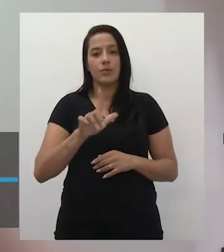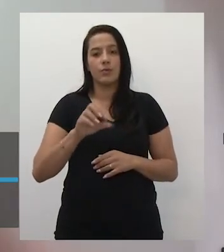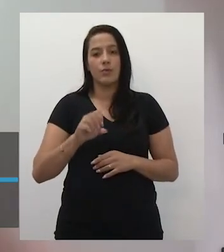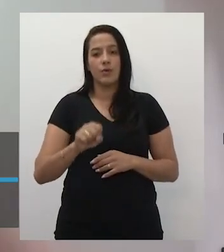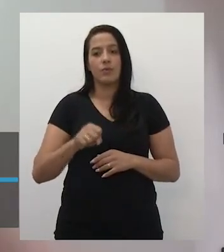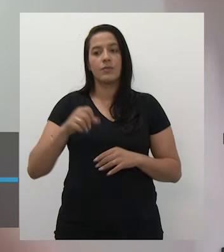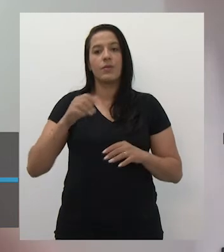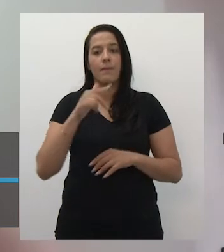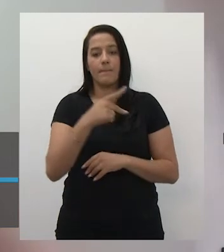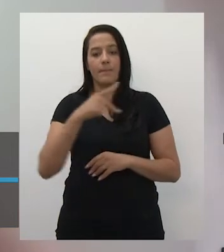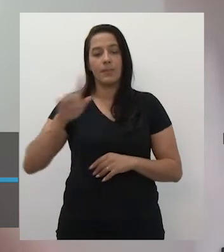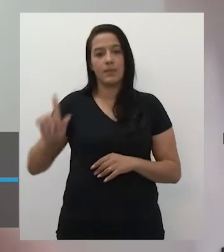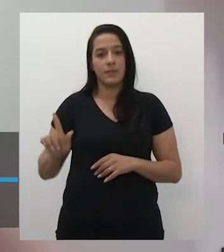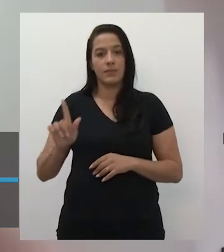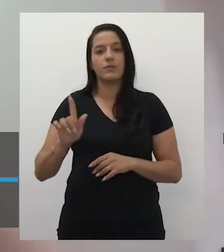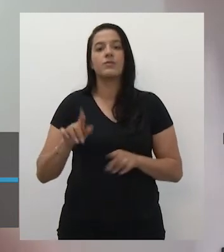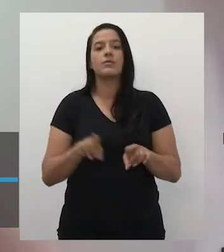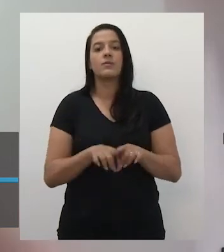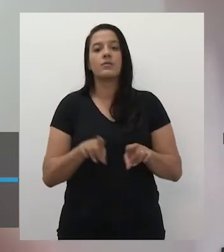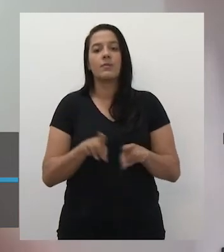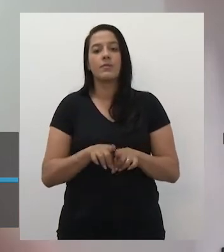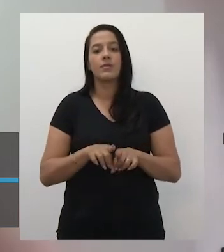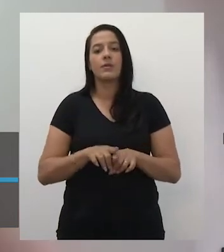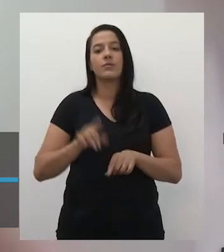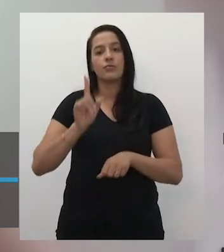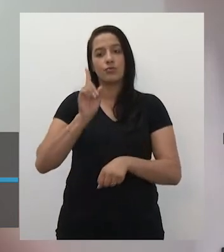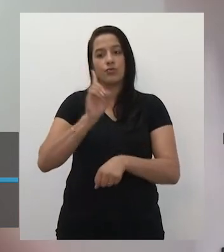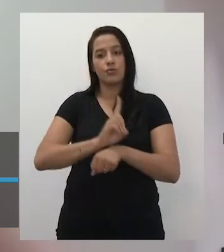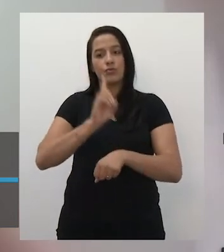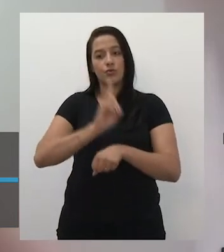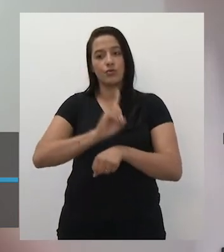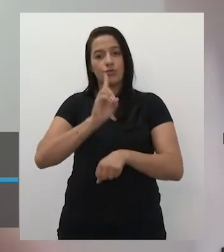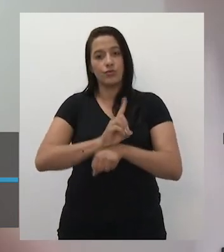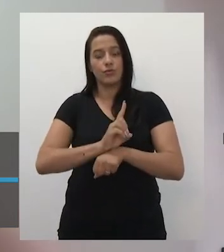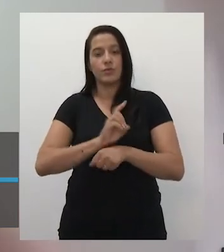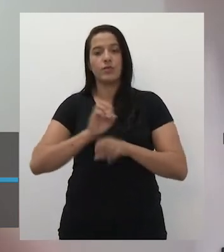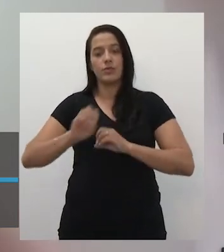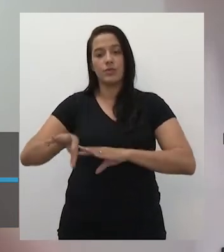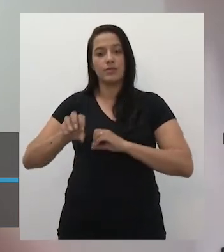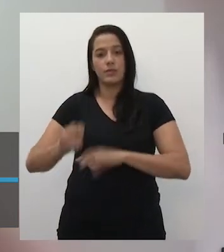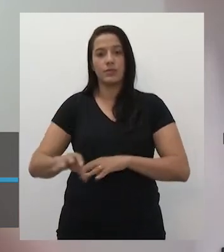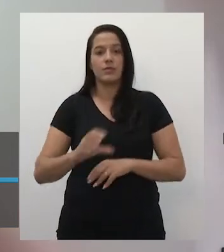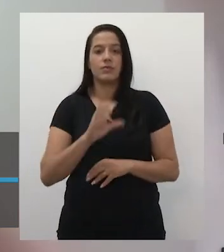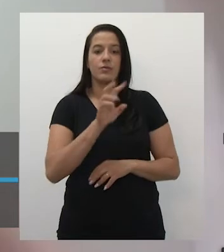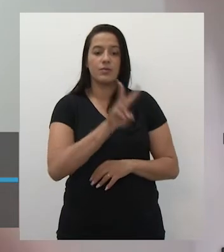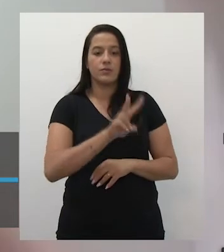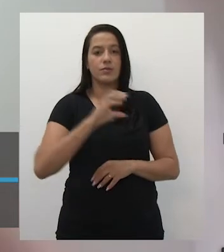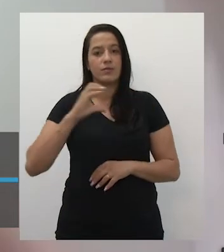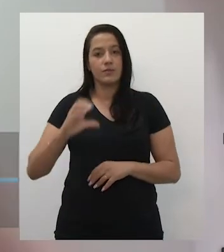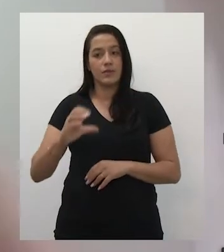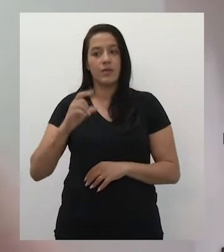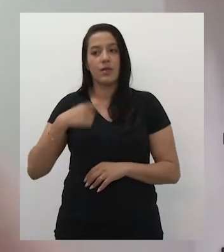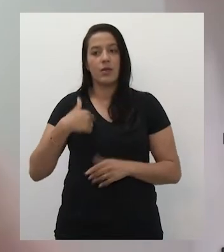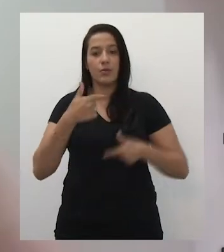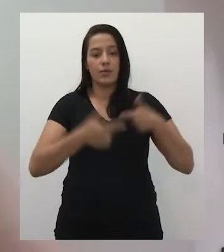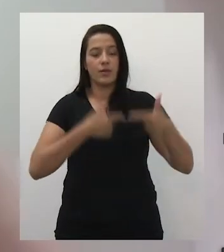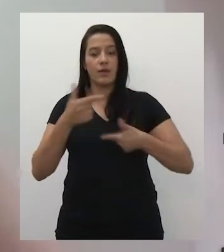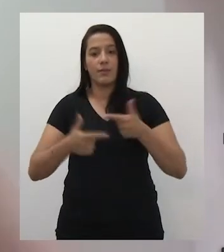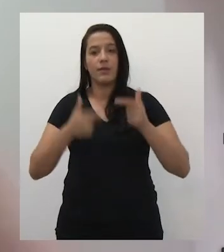muito bem-vinda à nossa roda de conversa, Deise. Boa tarde a todos que estão assistindo a gente nessa roda de